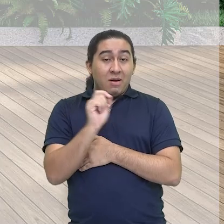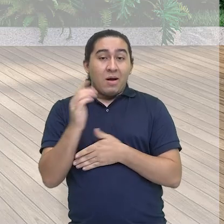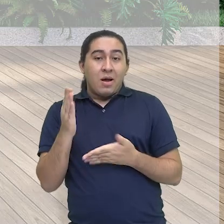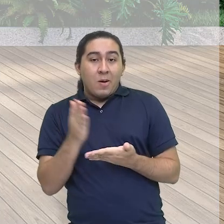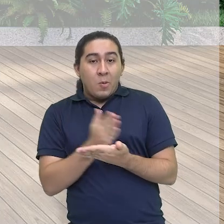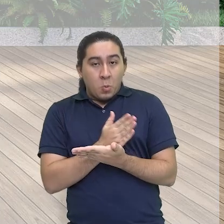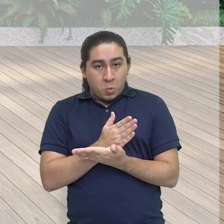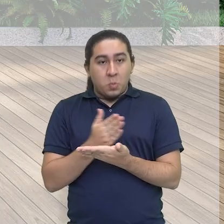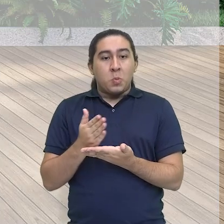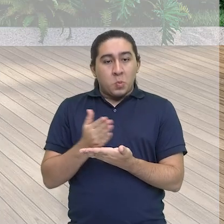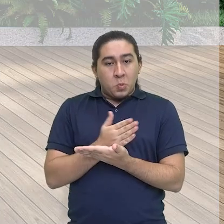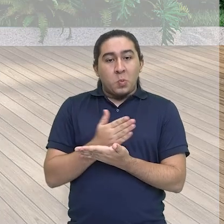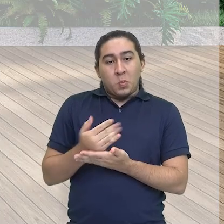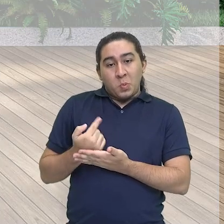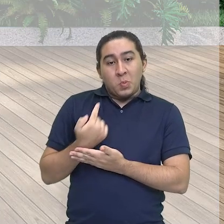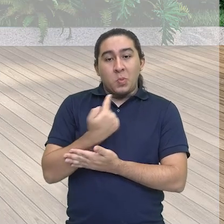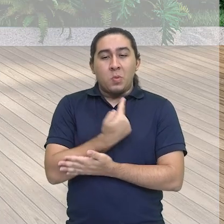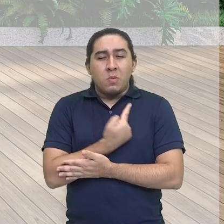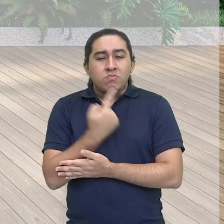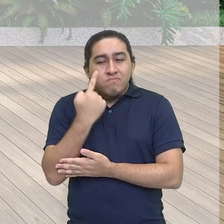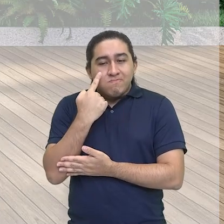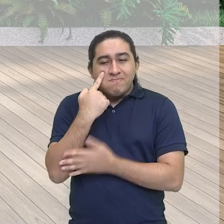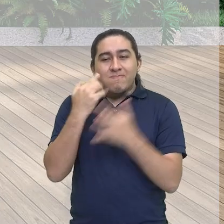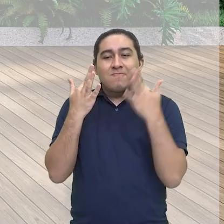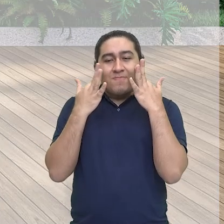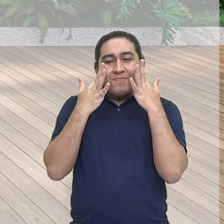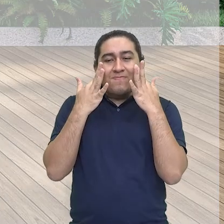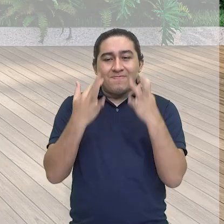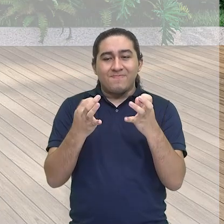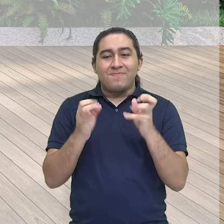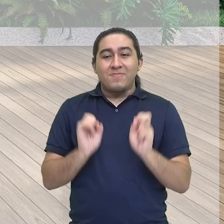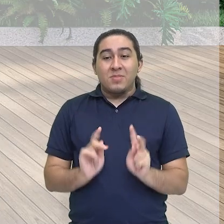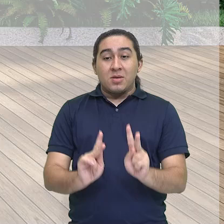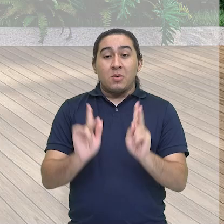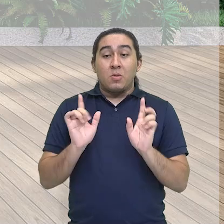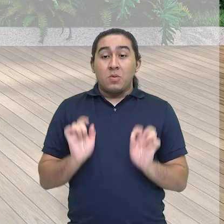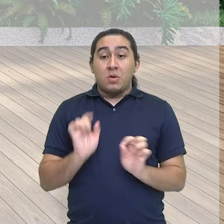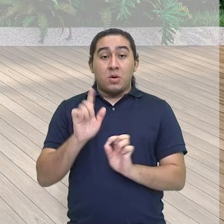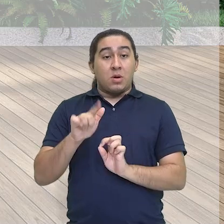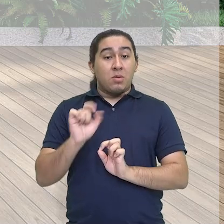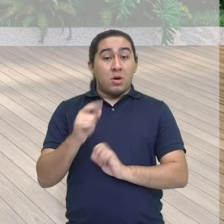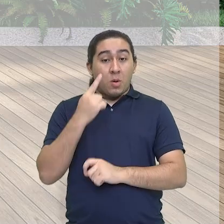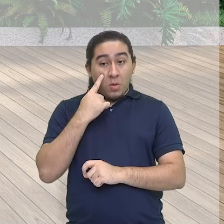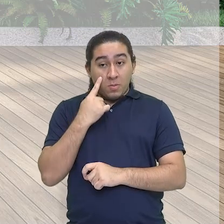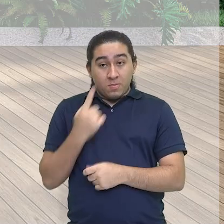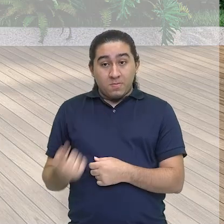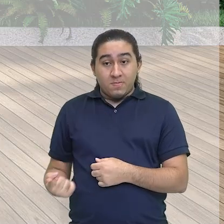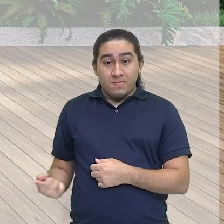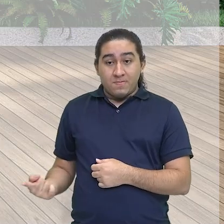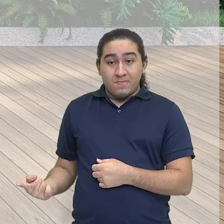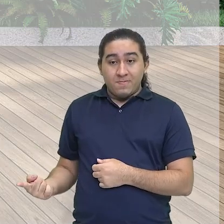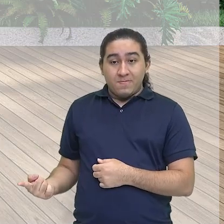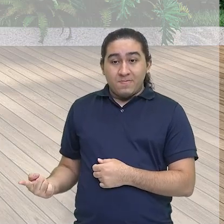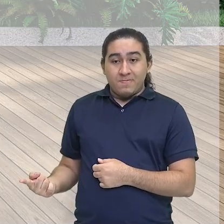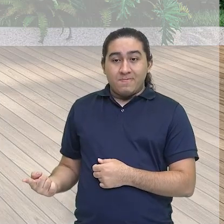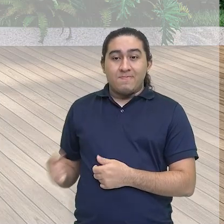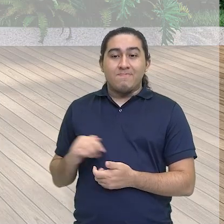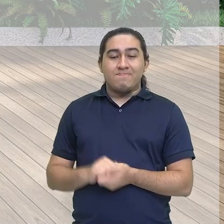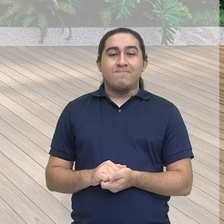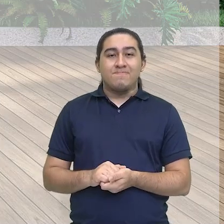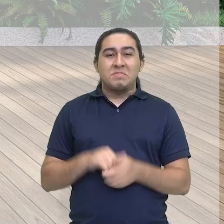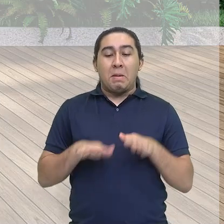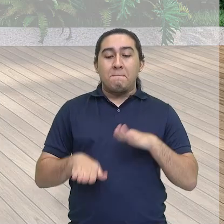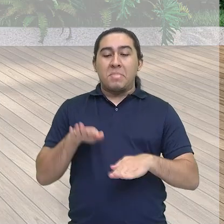indícios que a gente vai prestar bastante atenção, tá? Que são essas pegadas. Se